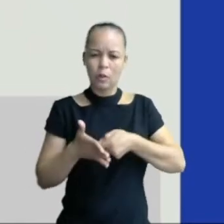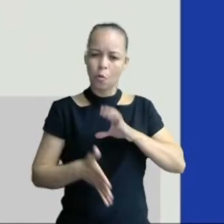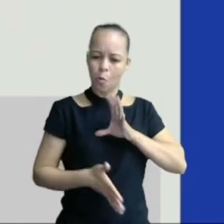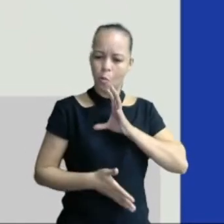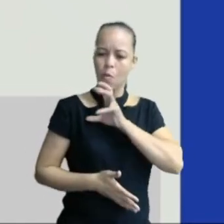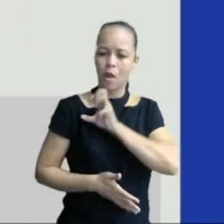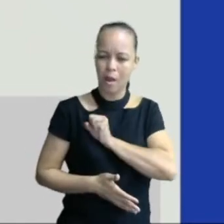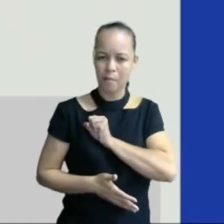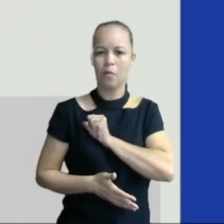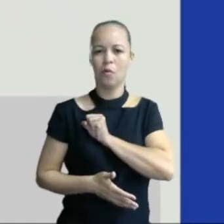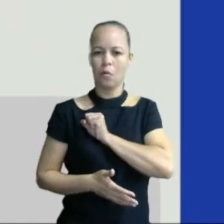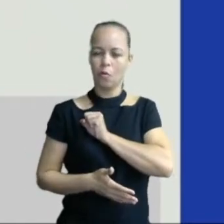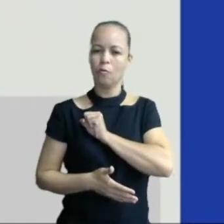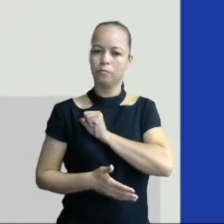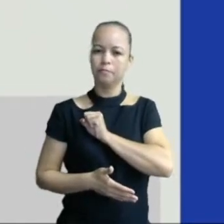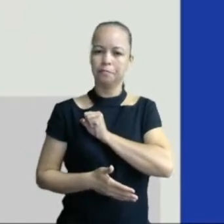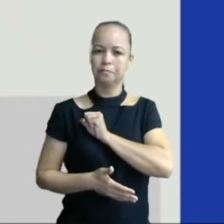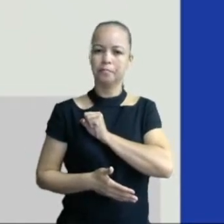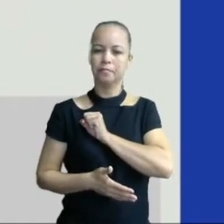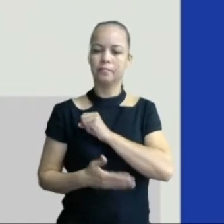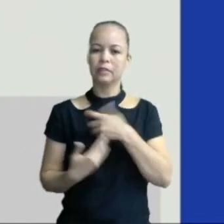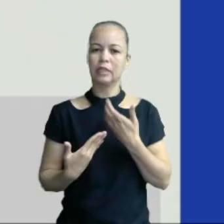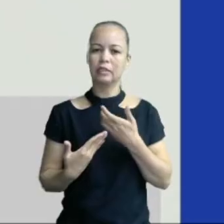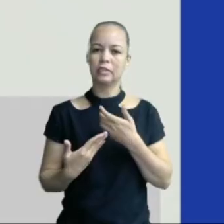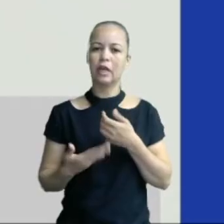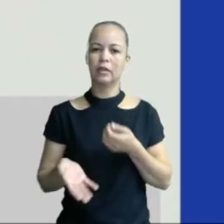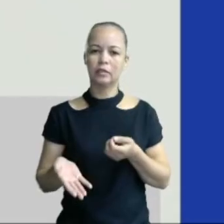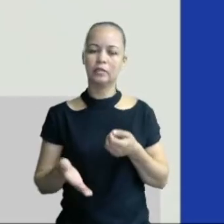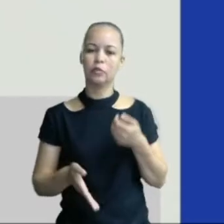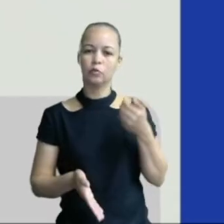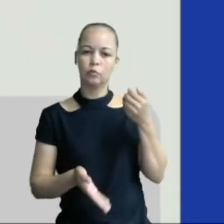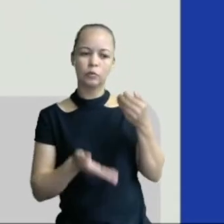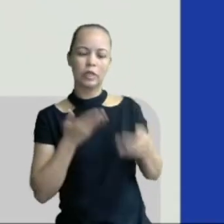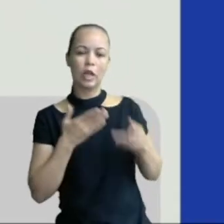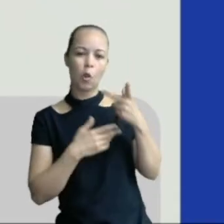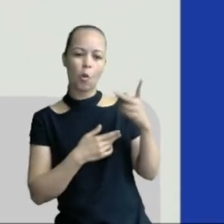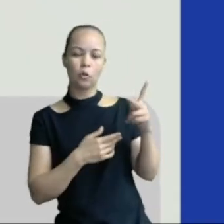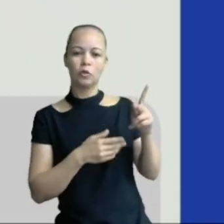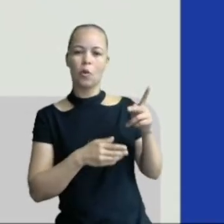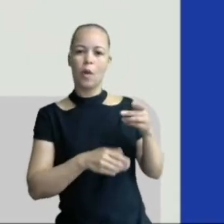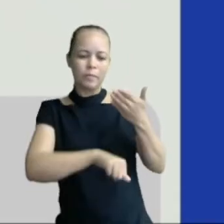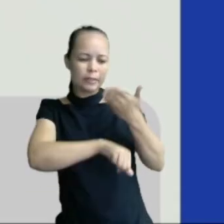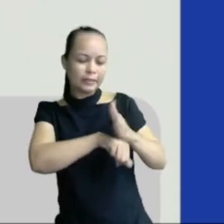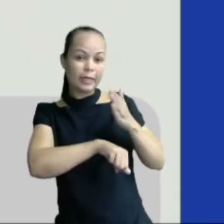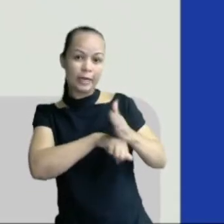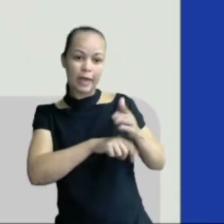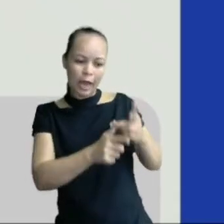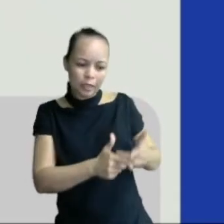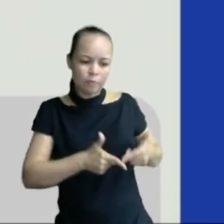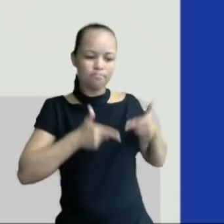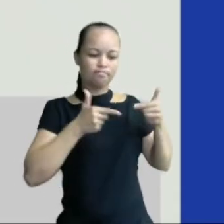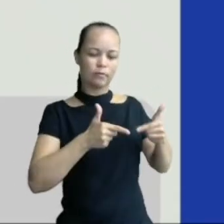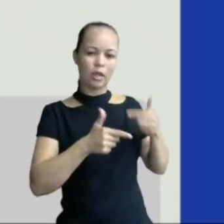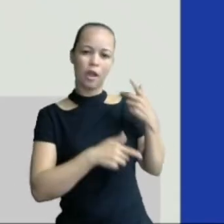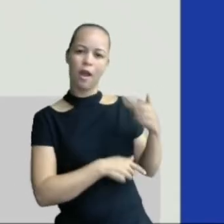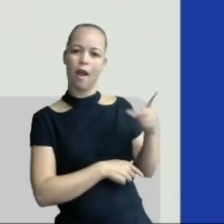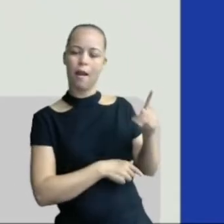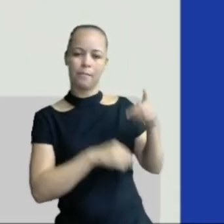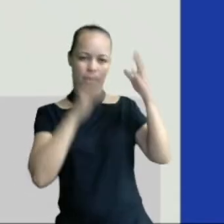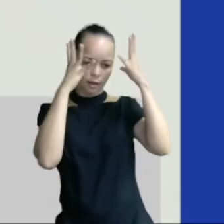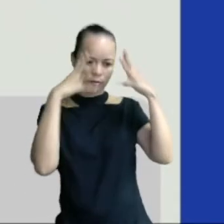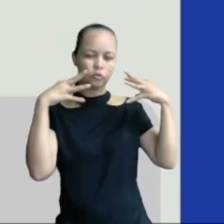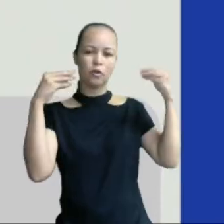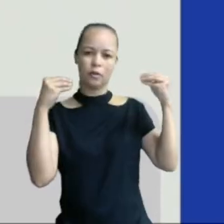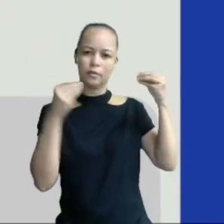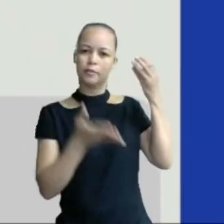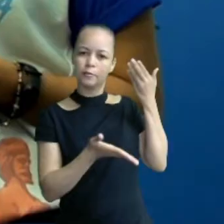amor, de peito aberto, derrotou as bem treinadas e bem armadas tropas